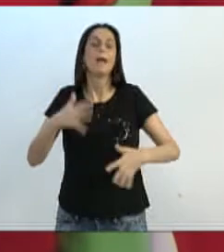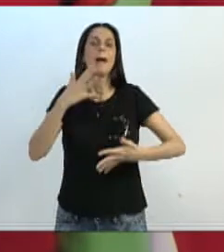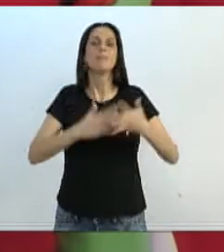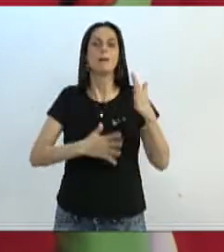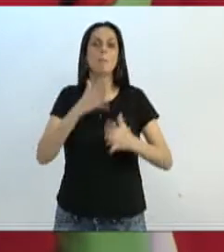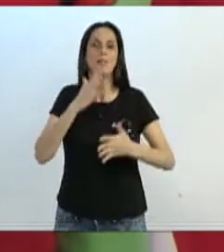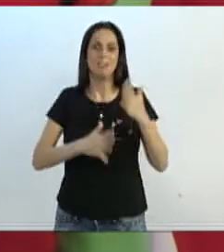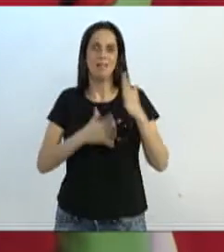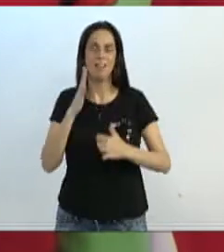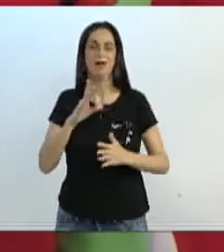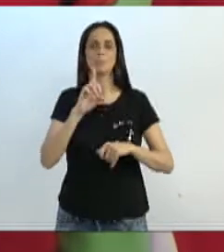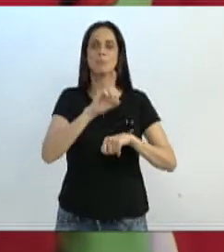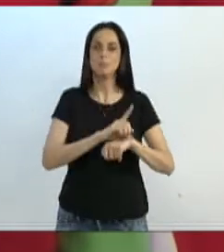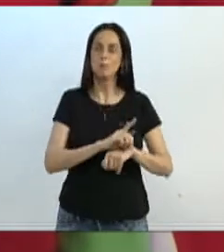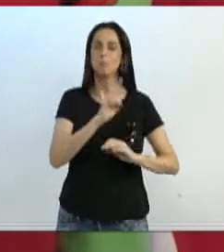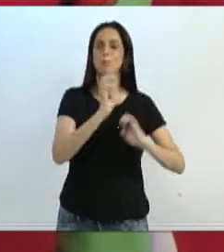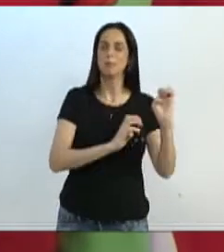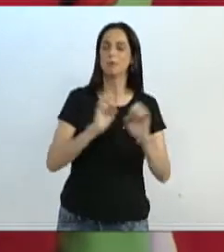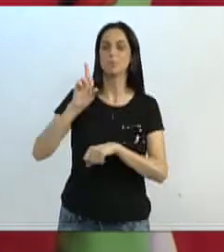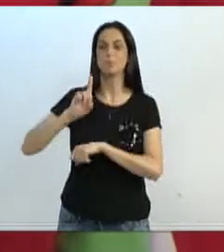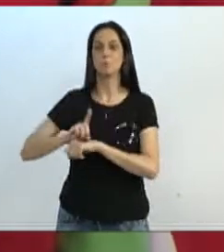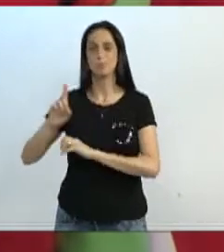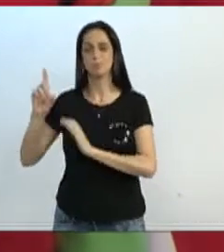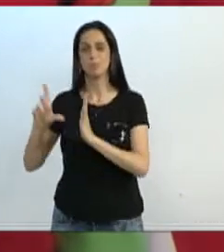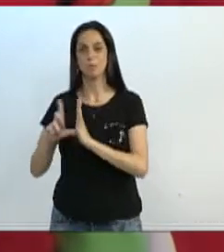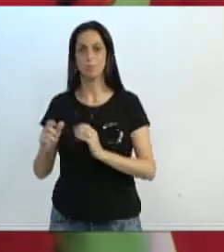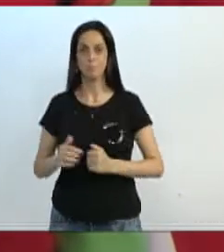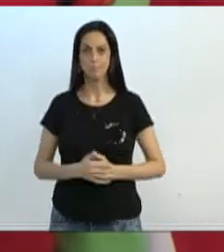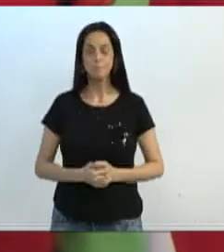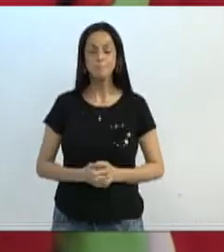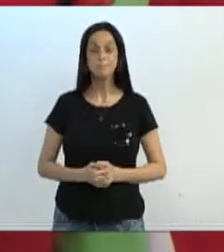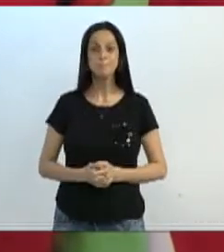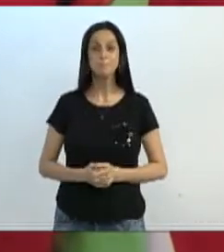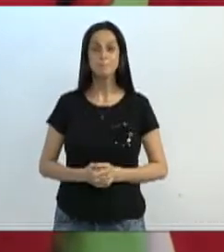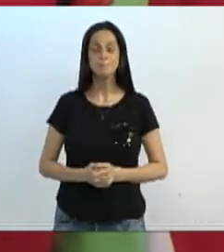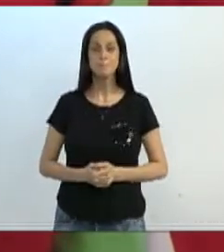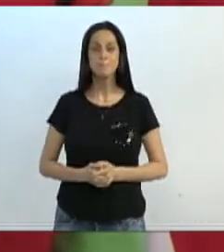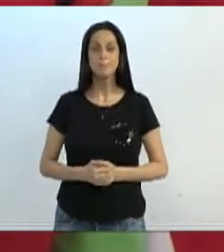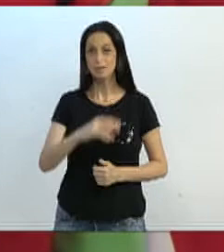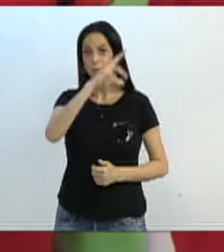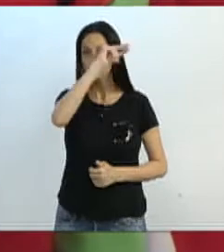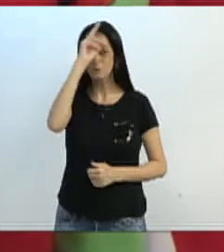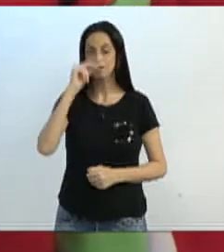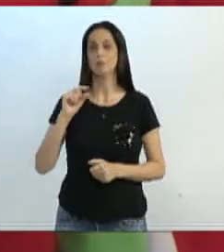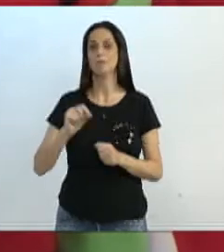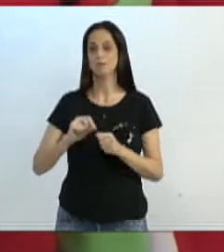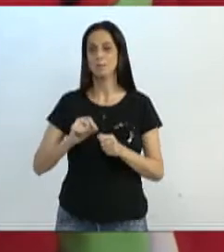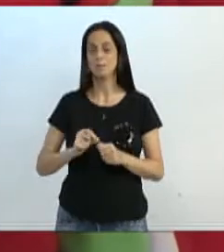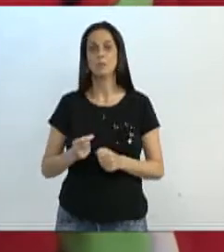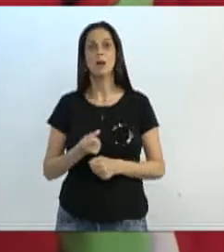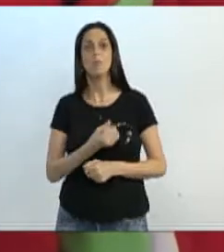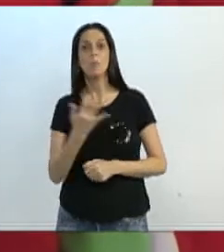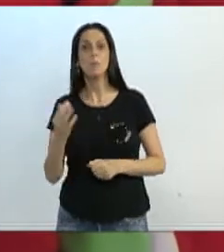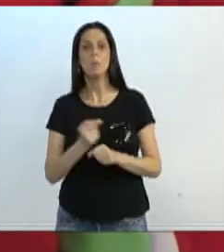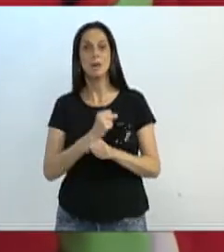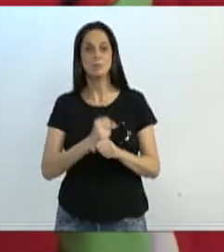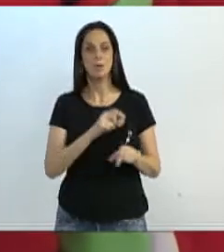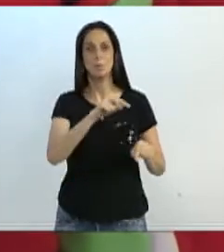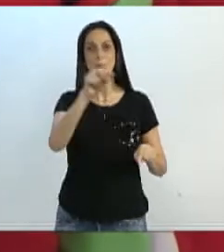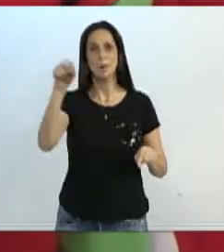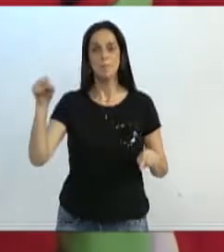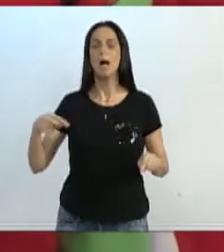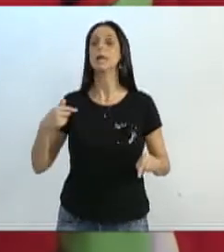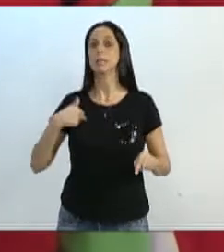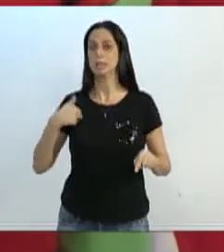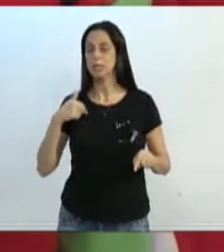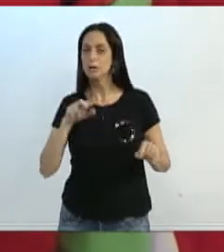estou acompanhando também algumas ações do governo em alguns bairros, e aqui eu quero trazer as obras que estão acontecendo, vereador